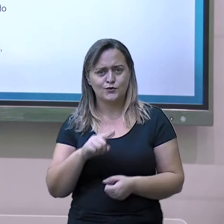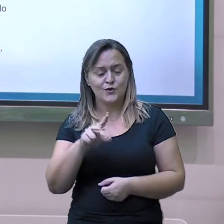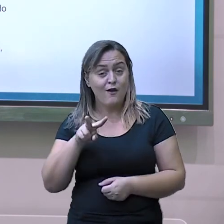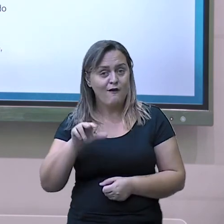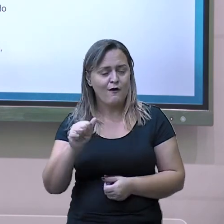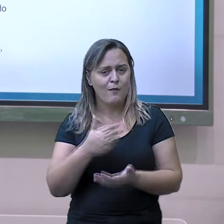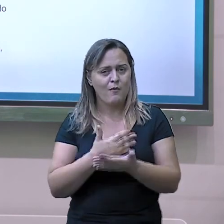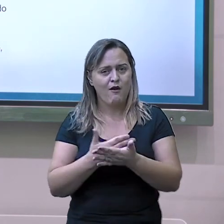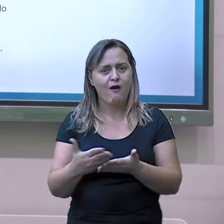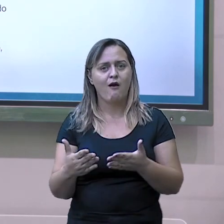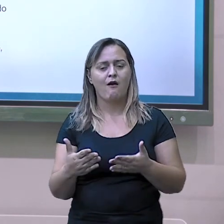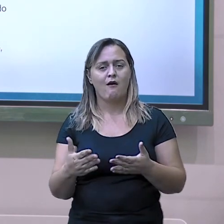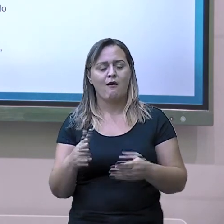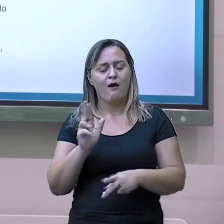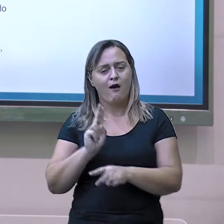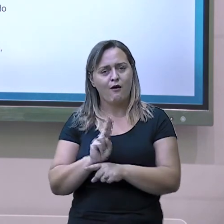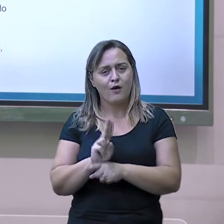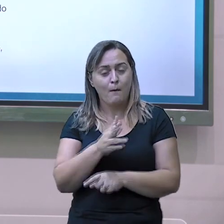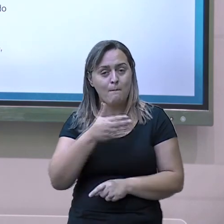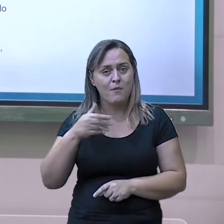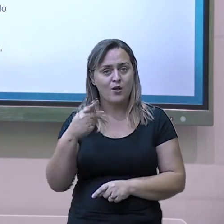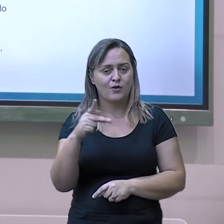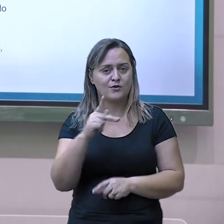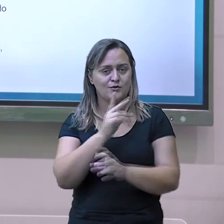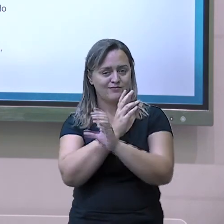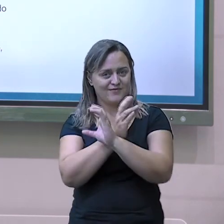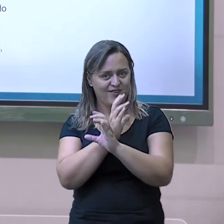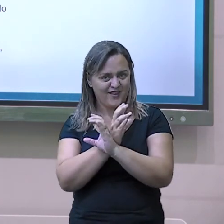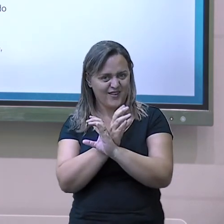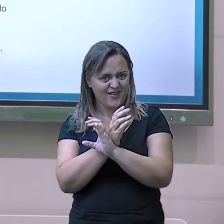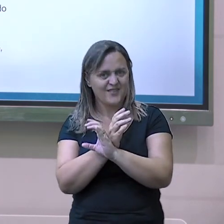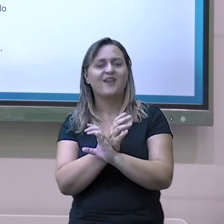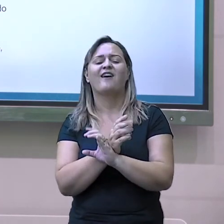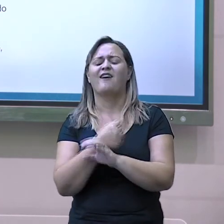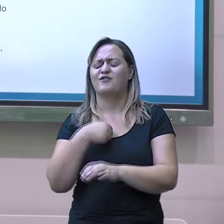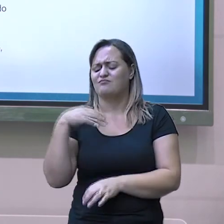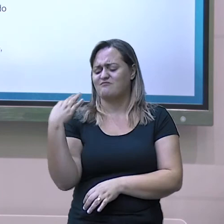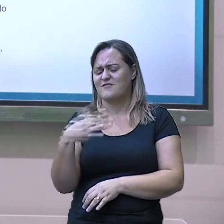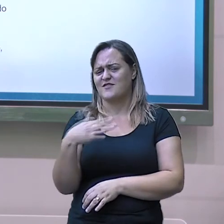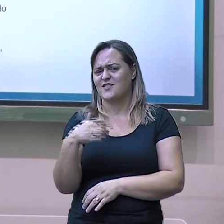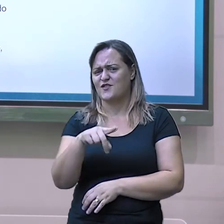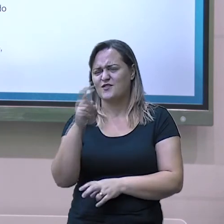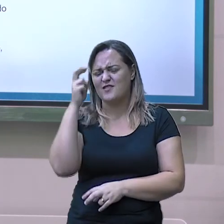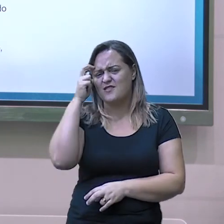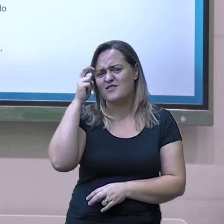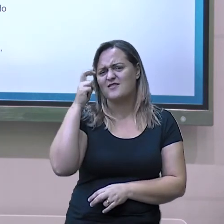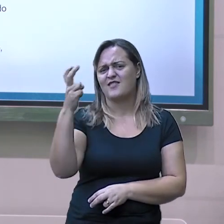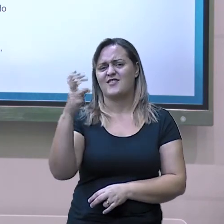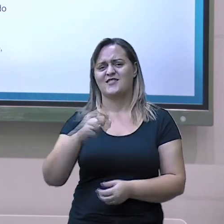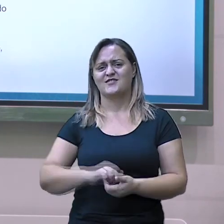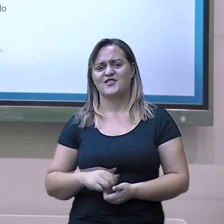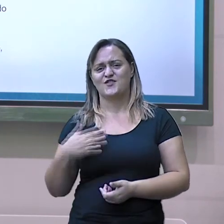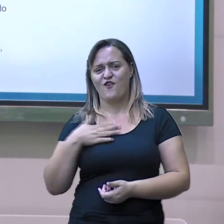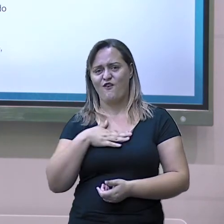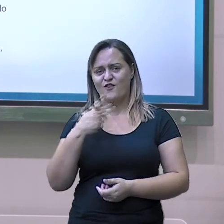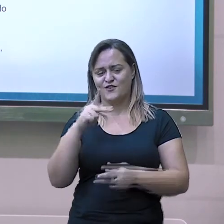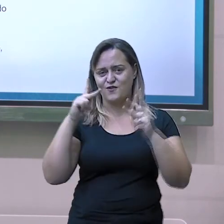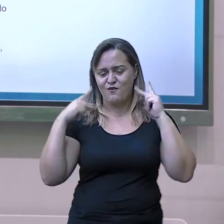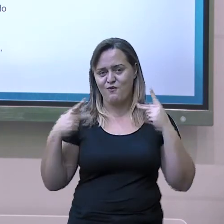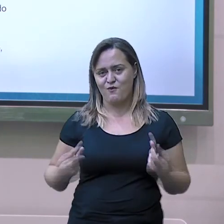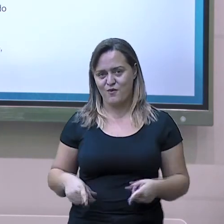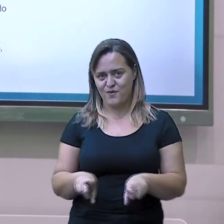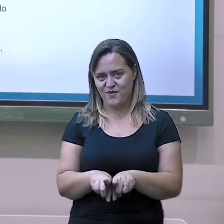mais ainda do seu esqueleto? Eu tenho certeza que você é uma pessoa inteligente e que se gosta, tá